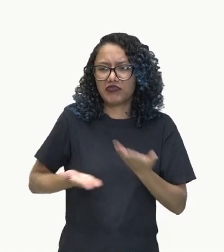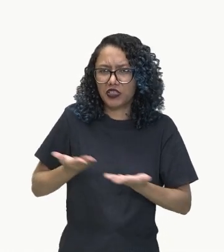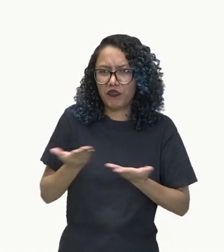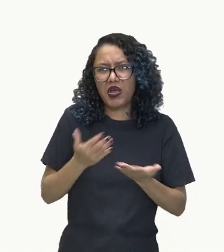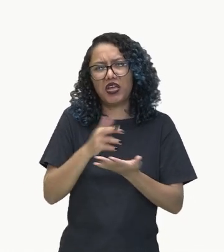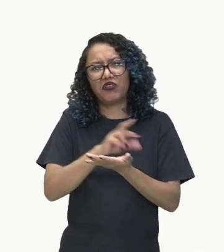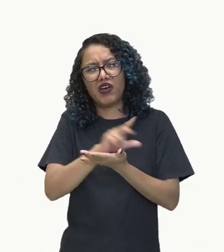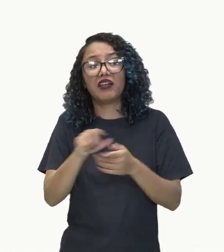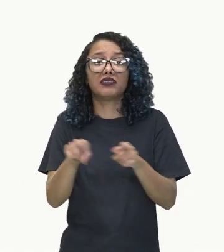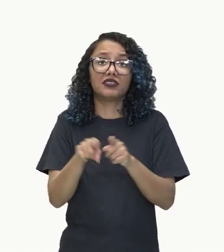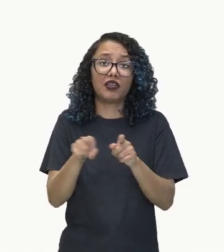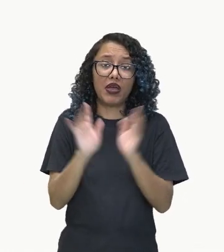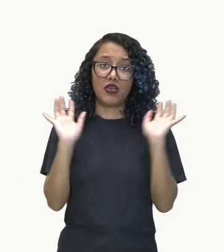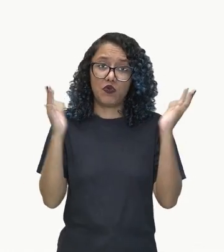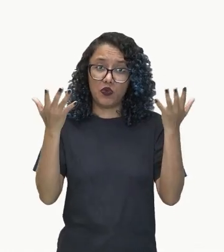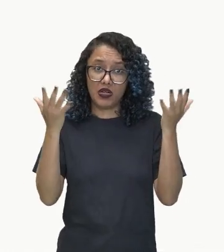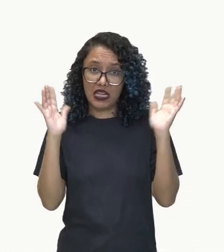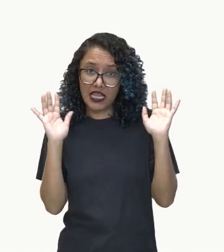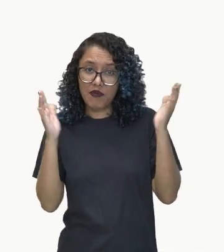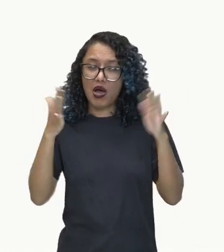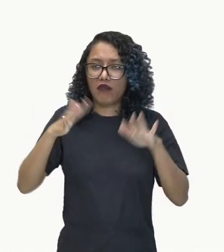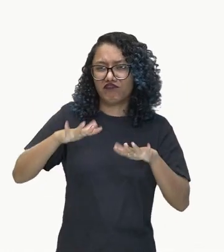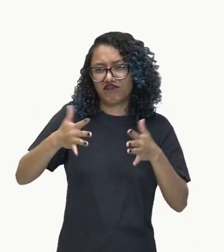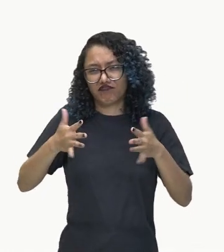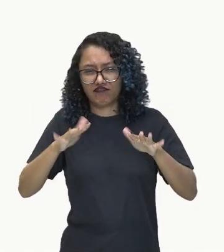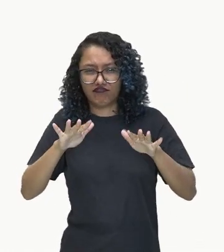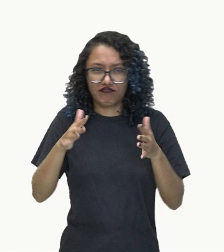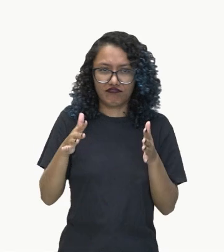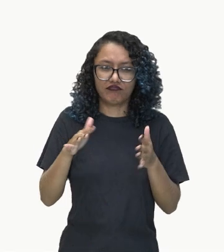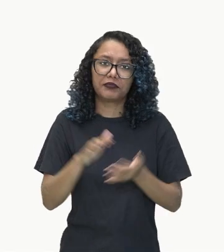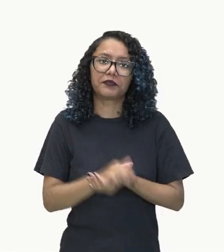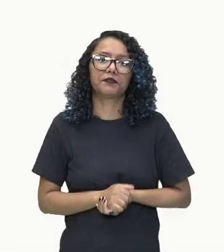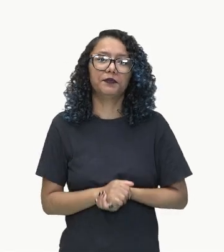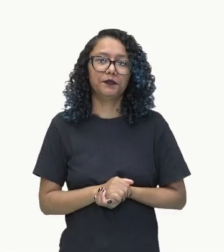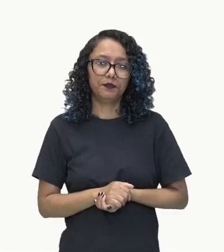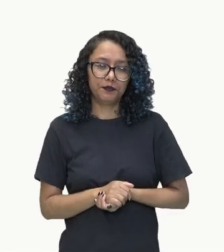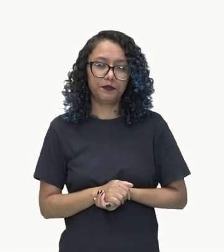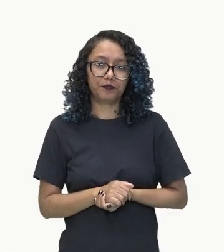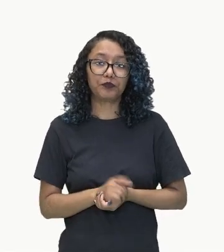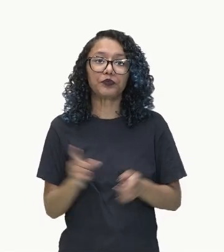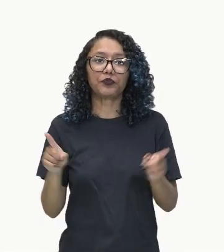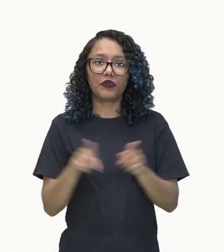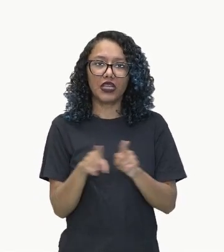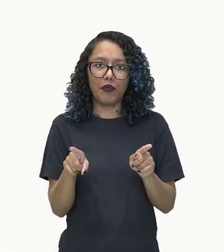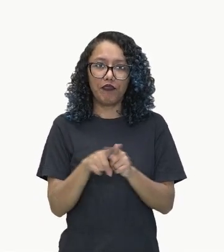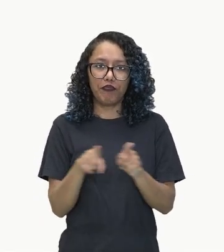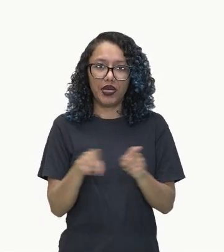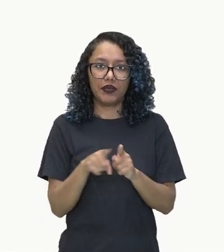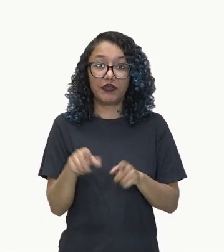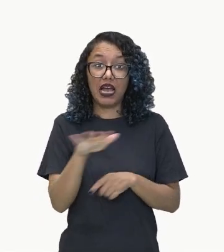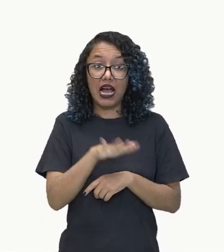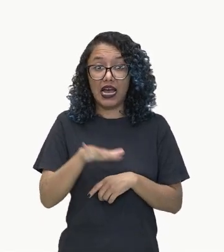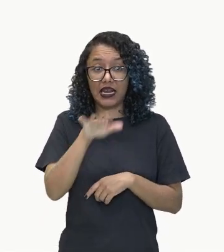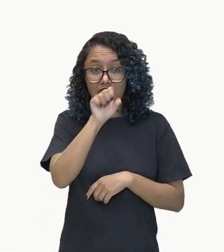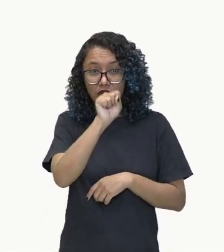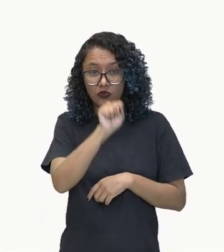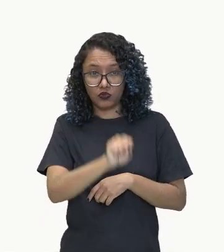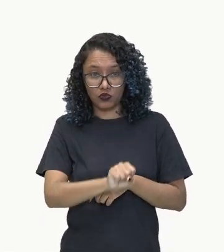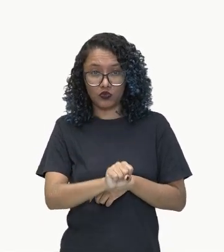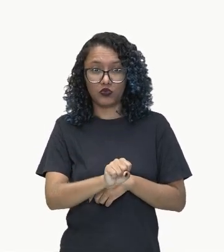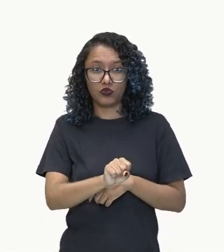clima mais ameno da região. Mas ainda assim, nós temos aqui essa parte do sul do Canadá,